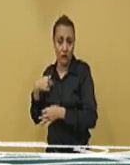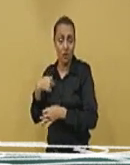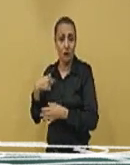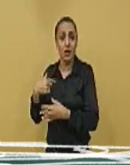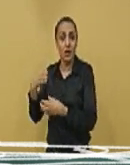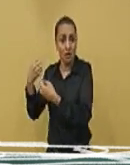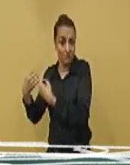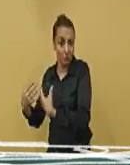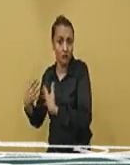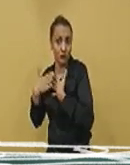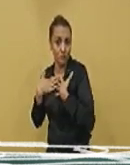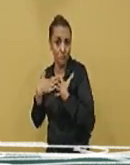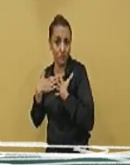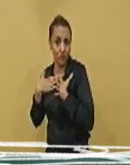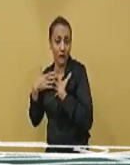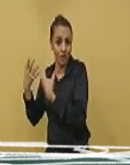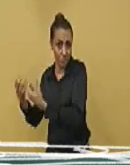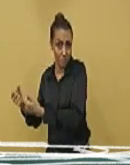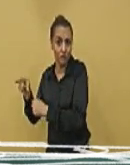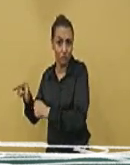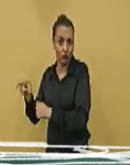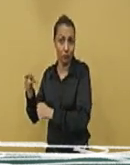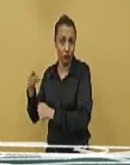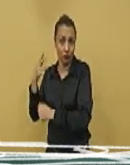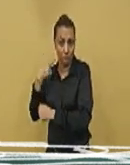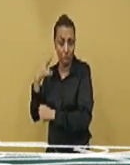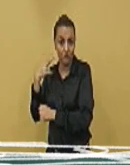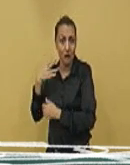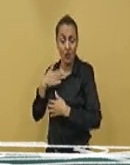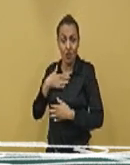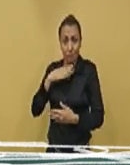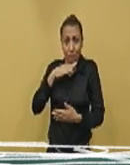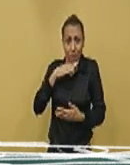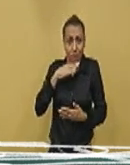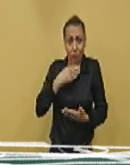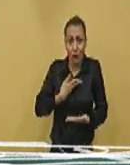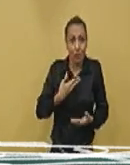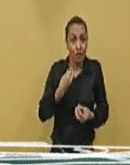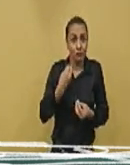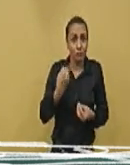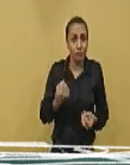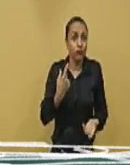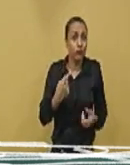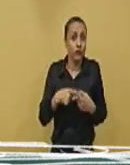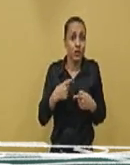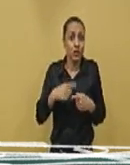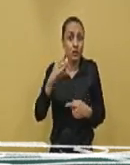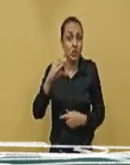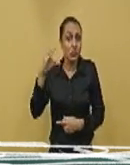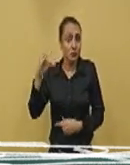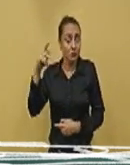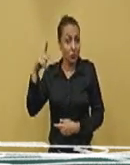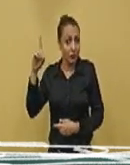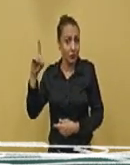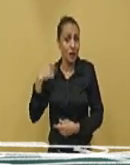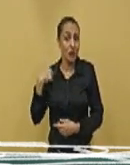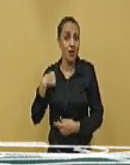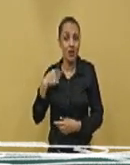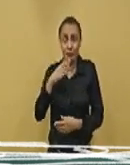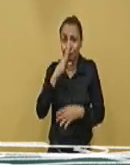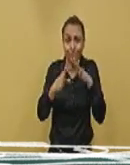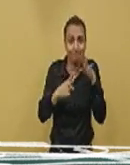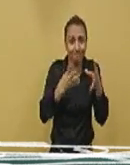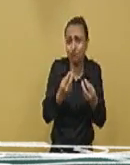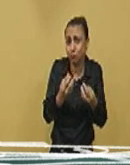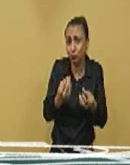parecer. Me assusta saber que a CPPD ouviu tantas ofensas e não levou um